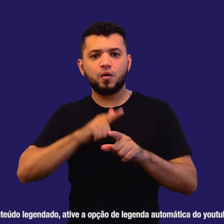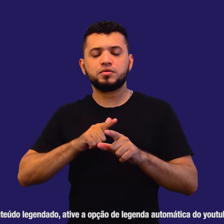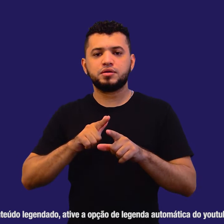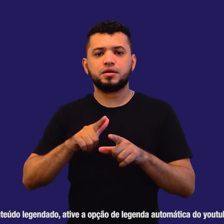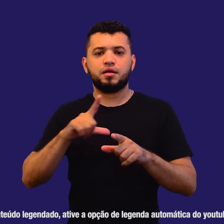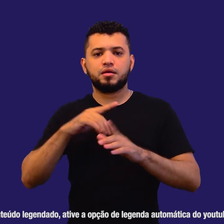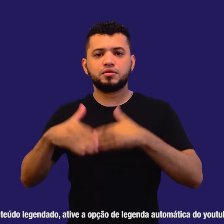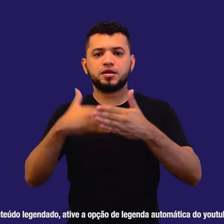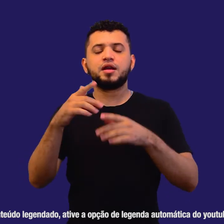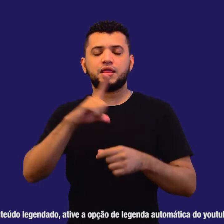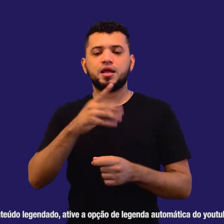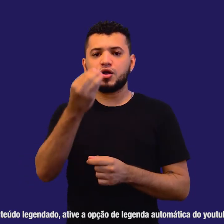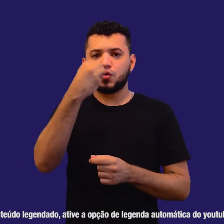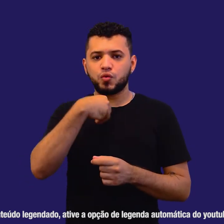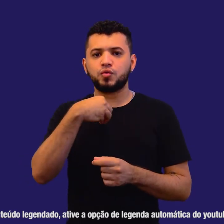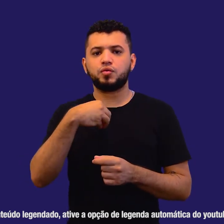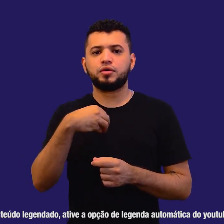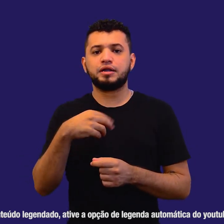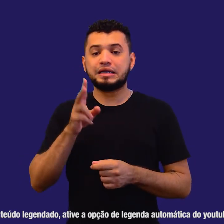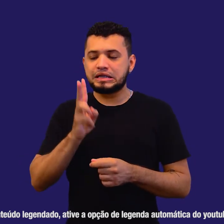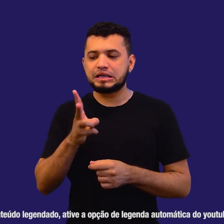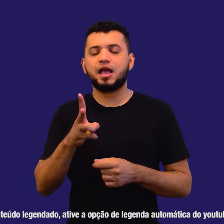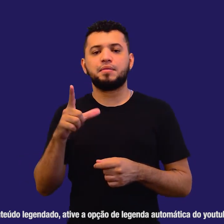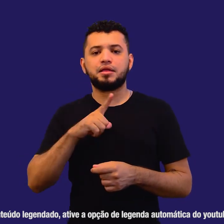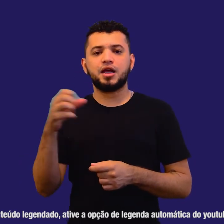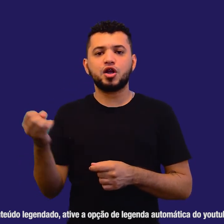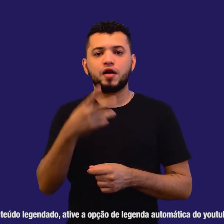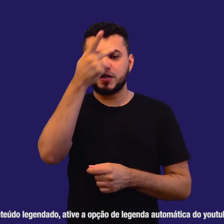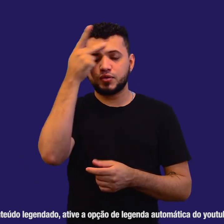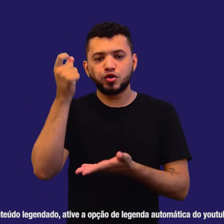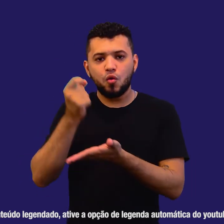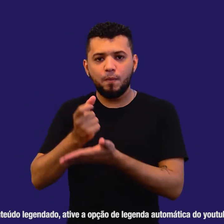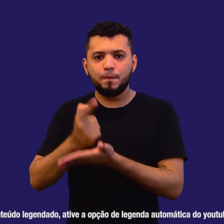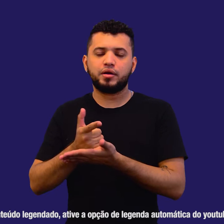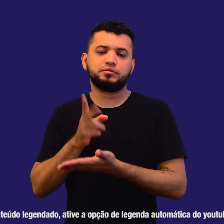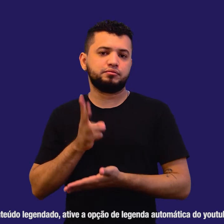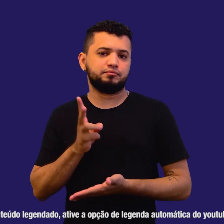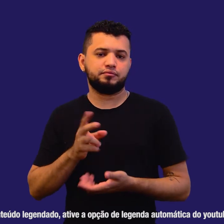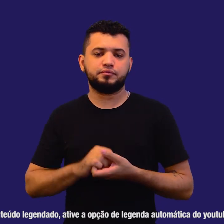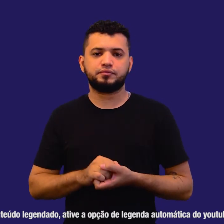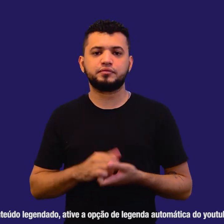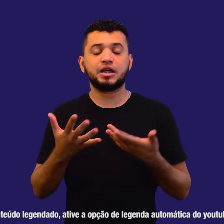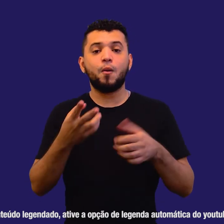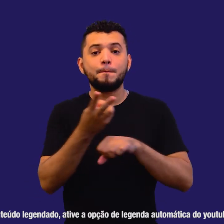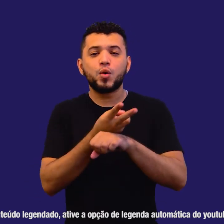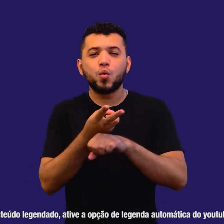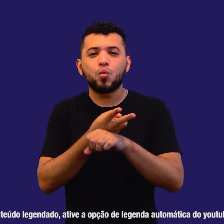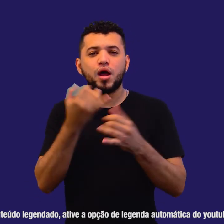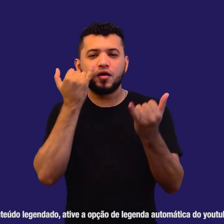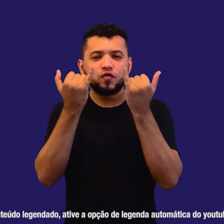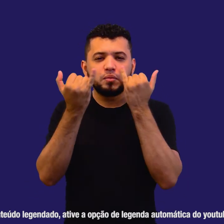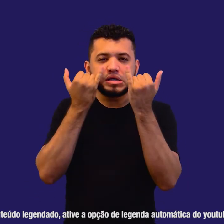cadeia, também gera lucro e traz o cliente sempre, né? E para além do que eu tinha falado, assim, eu acho que buscar